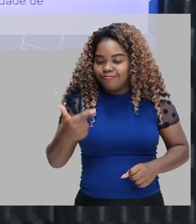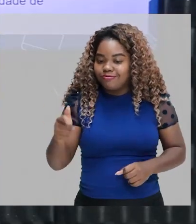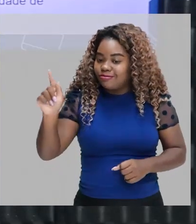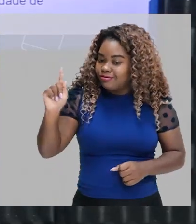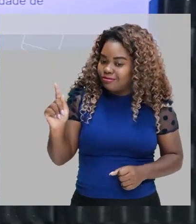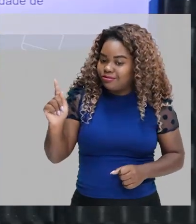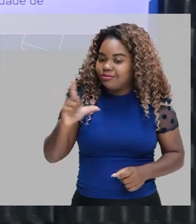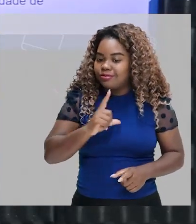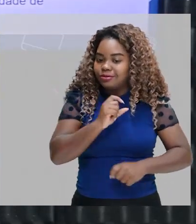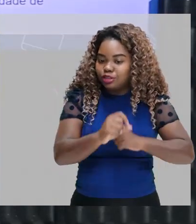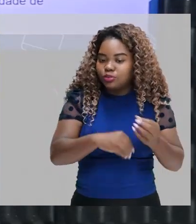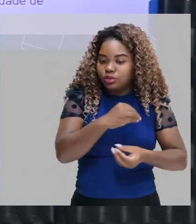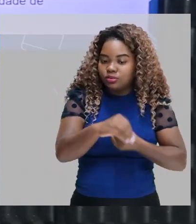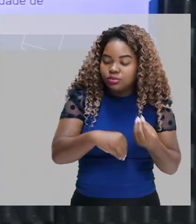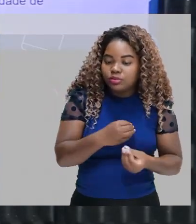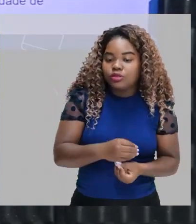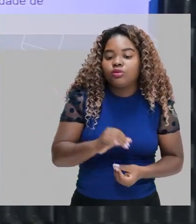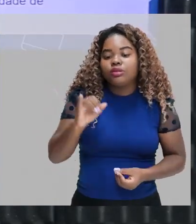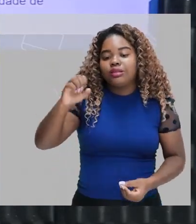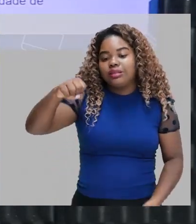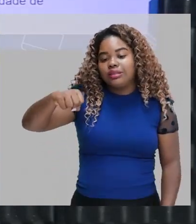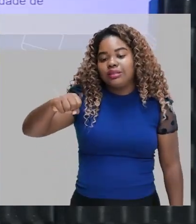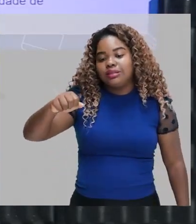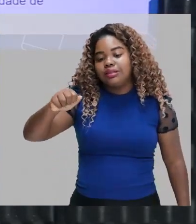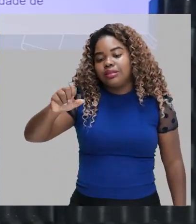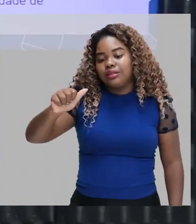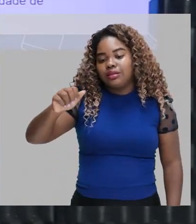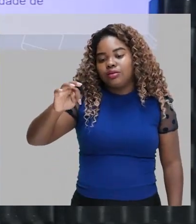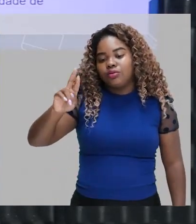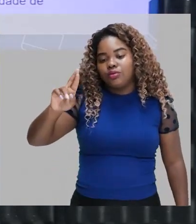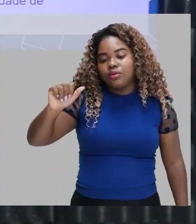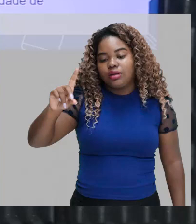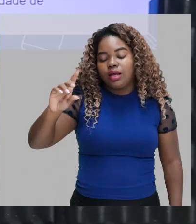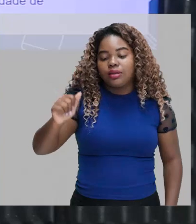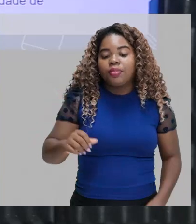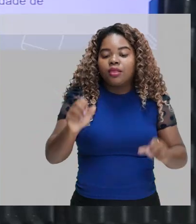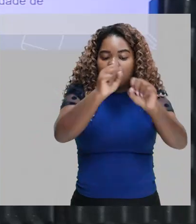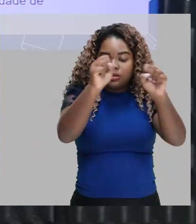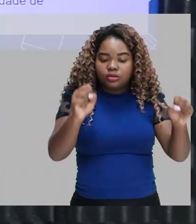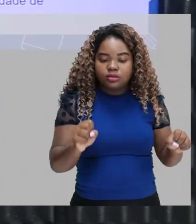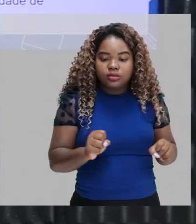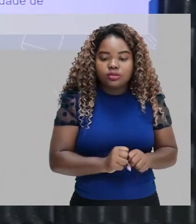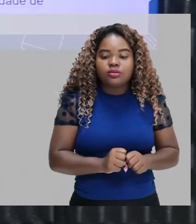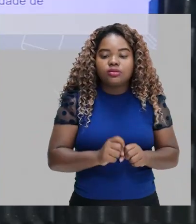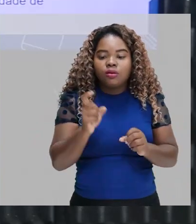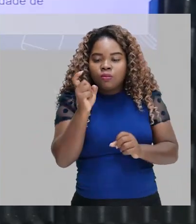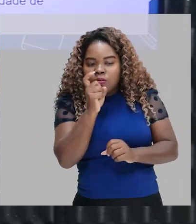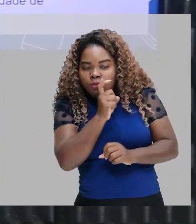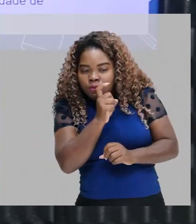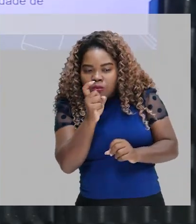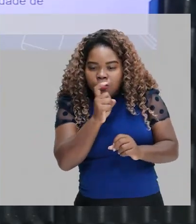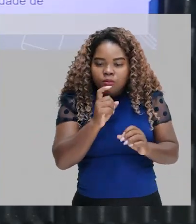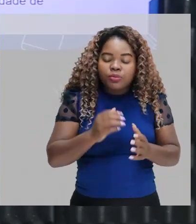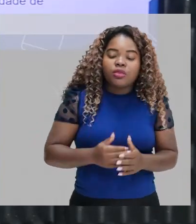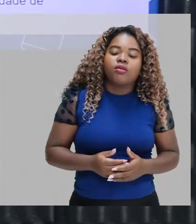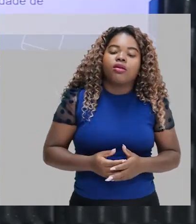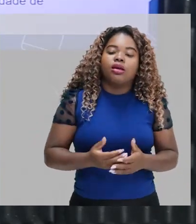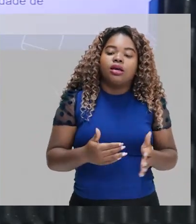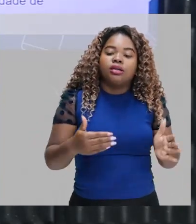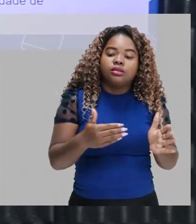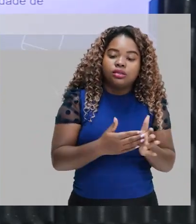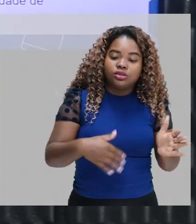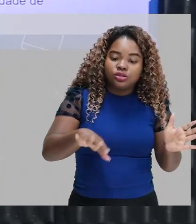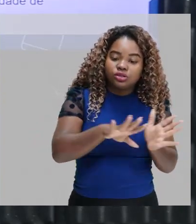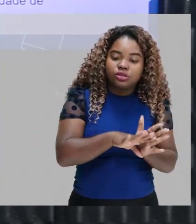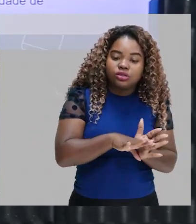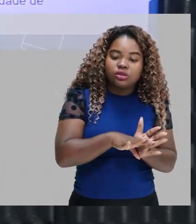saturada. E aí, vamos esperar esse sistema resfriar. Então, voltar para a temperatura inicial